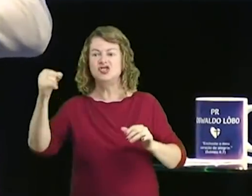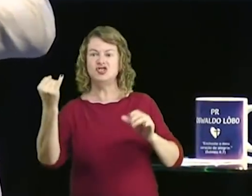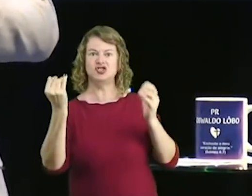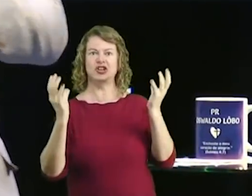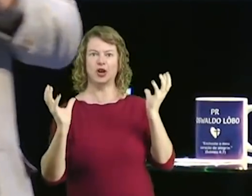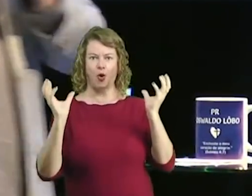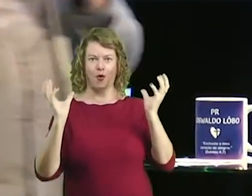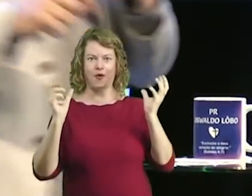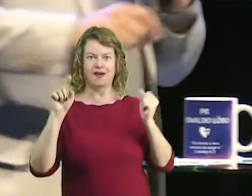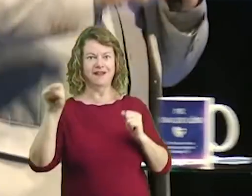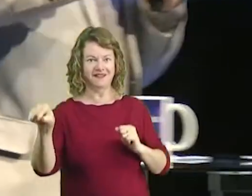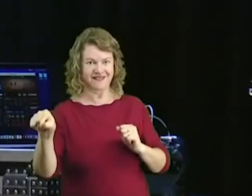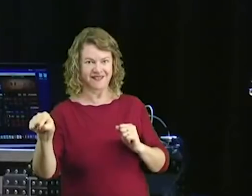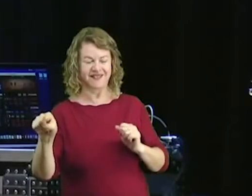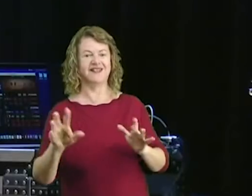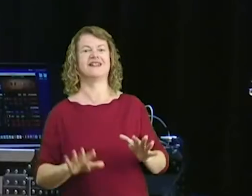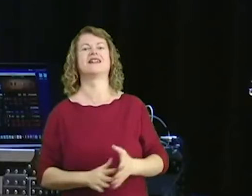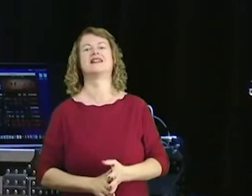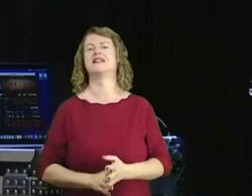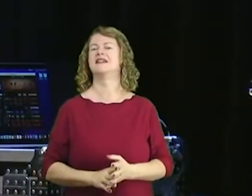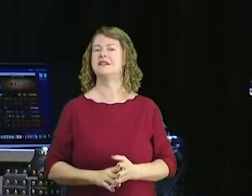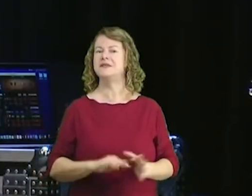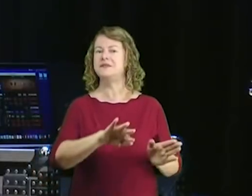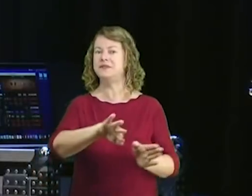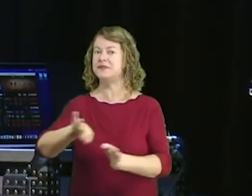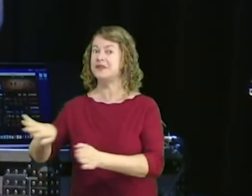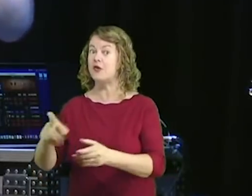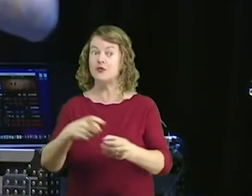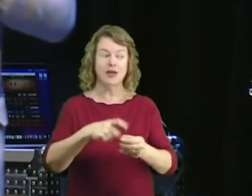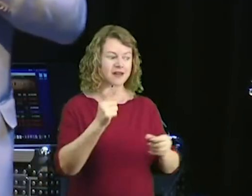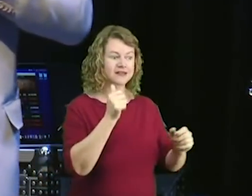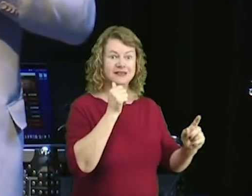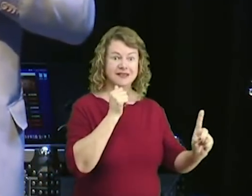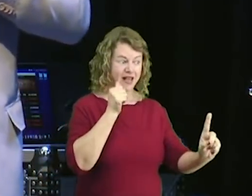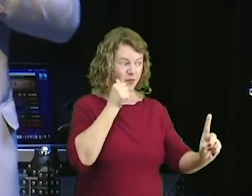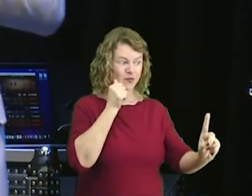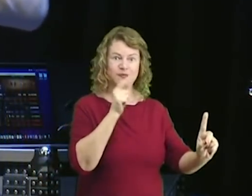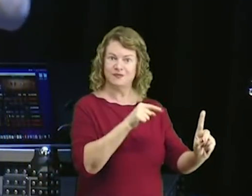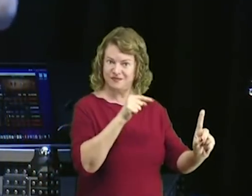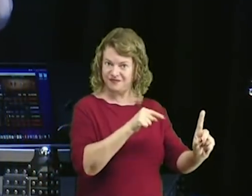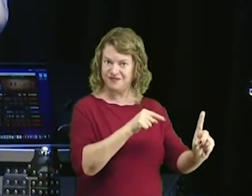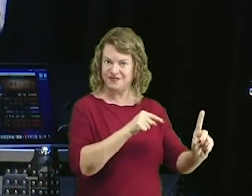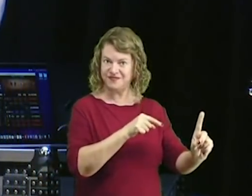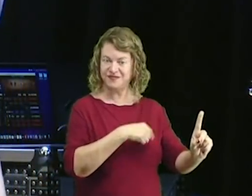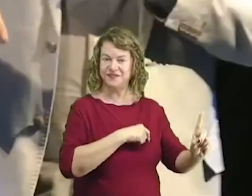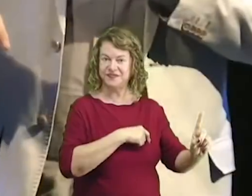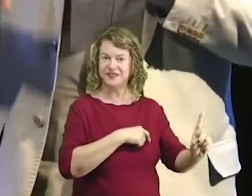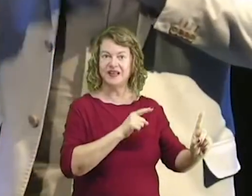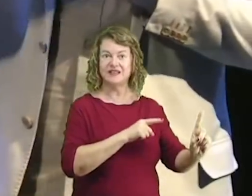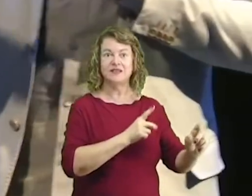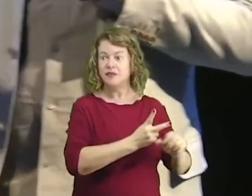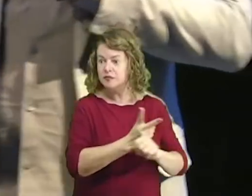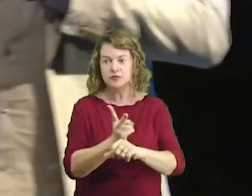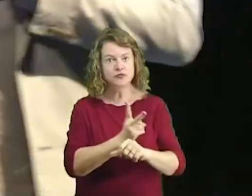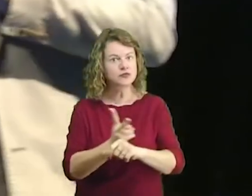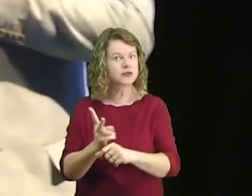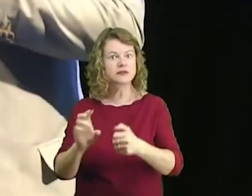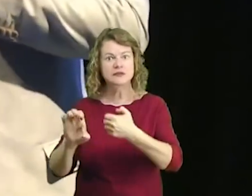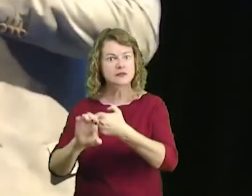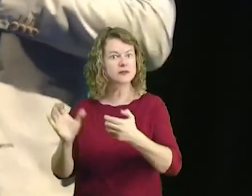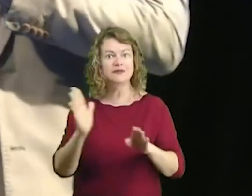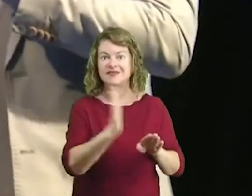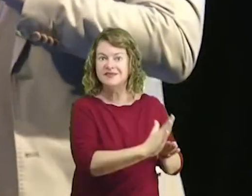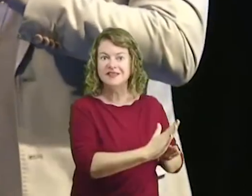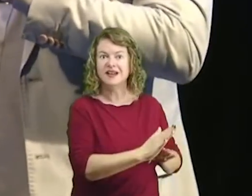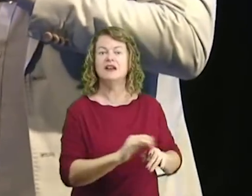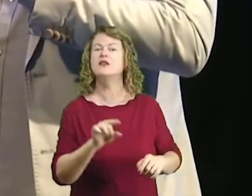Ela busca o melhor. Você quer que seu filho faça a melhor faculdade. Você vai pagar, vai sustentar,